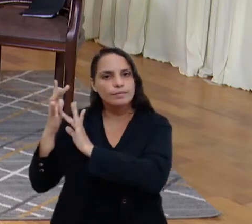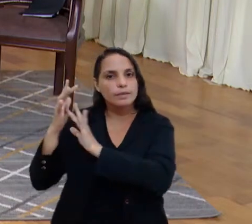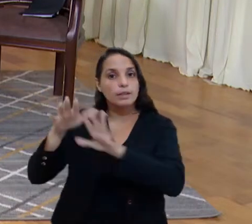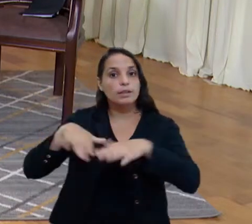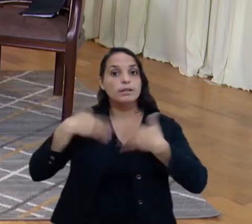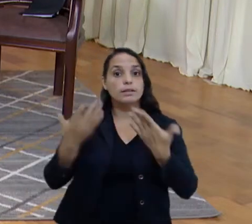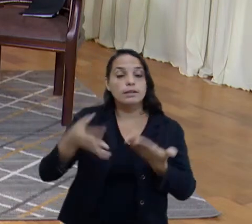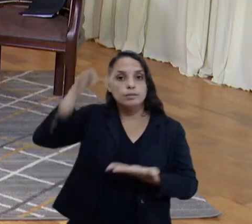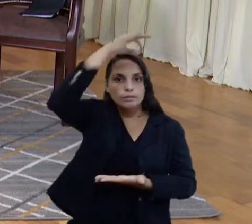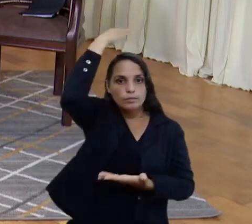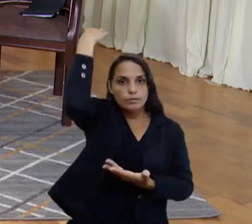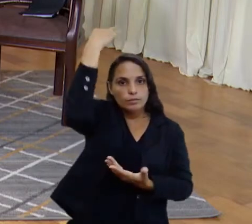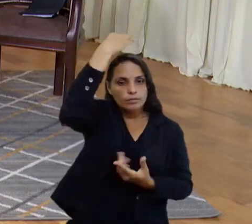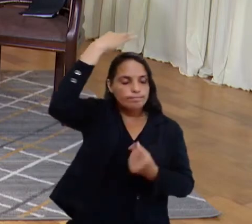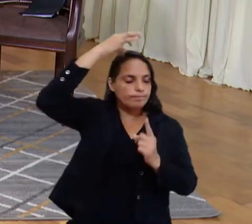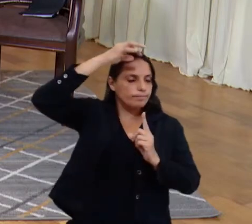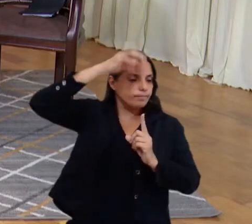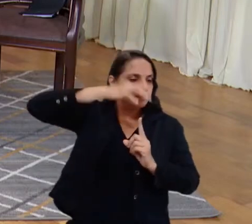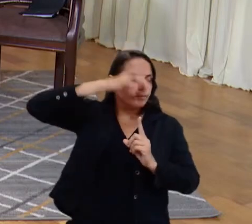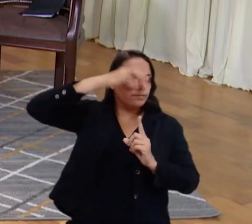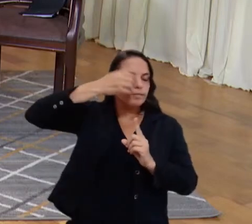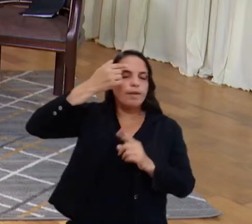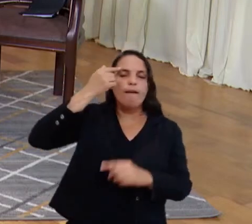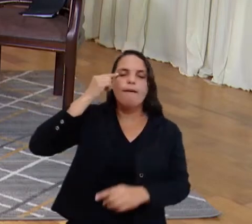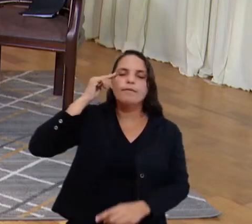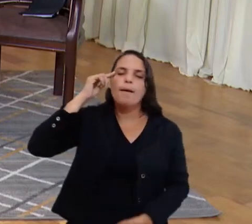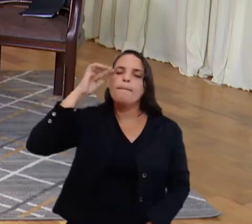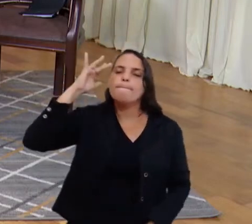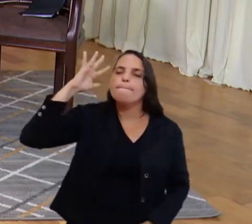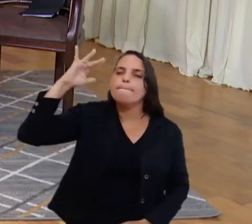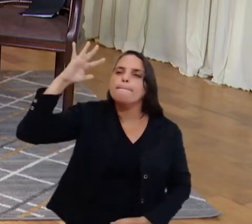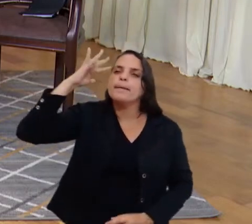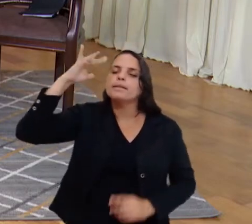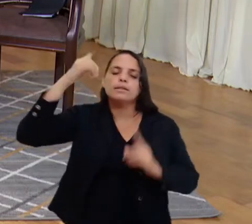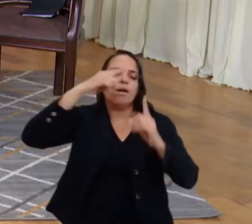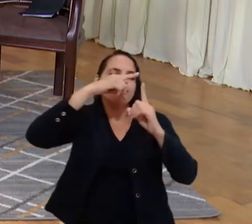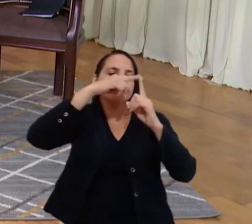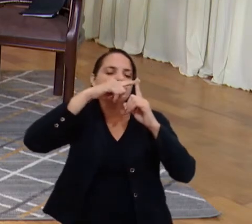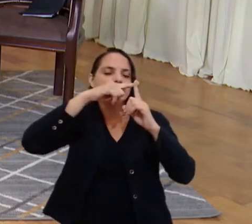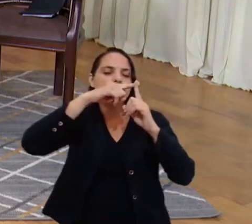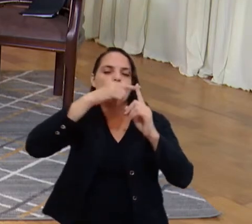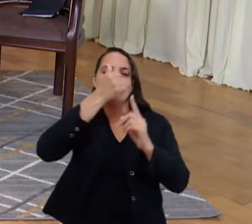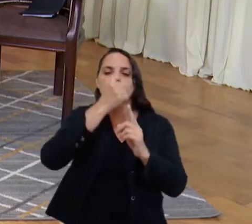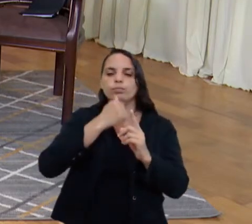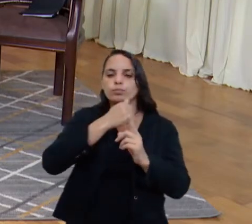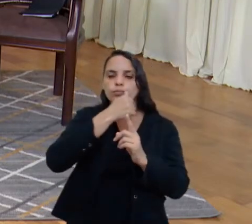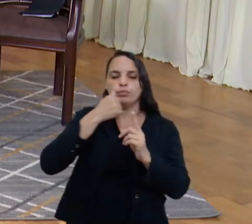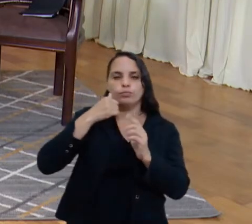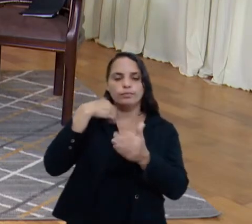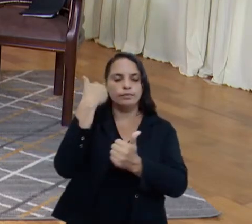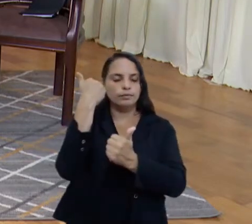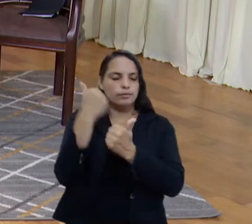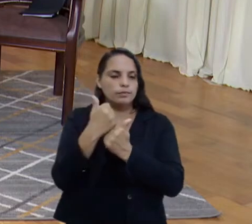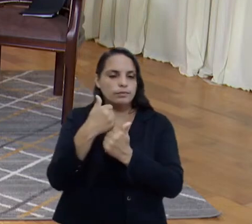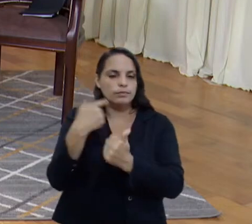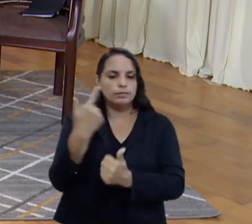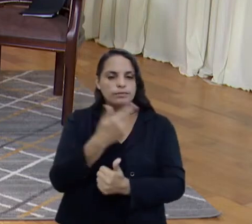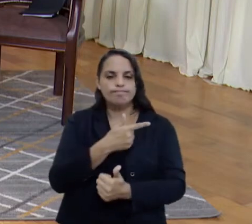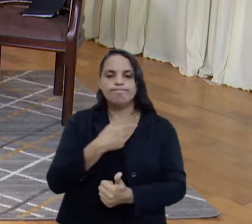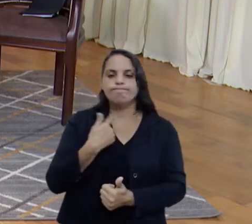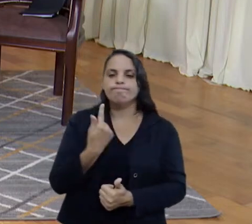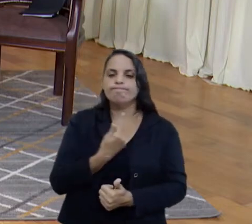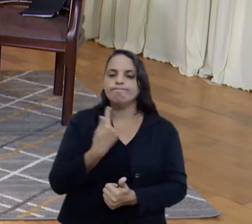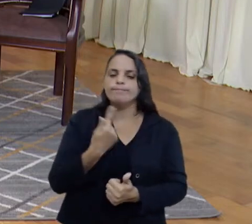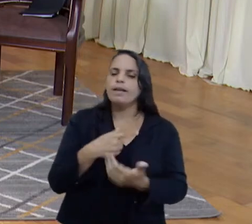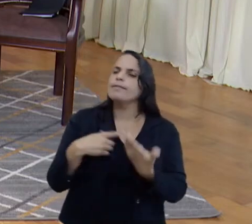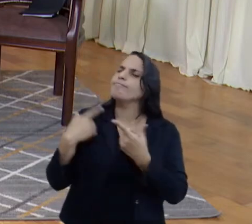somos levados ao pé da cruz, ali vemos o grande sacrifício que foi feito por nós e perguntamos por que